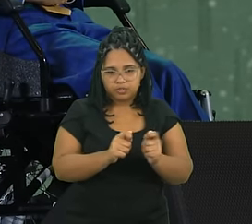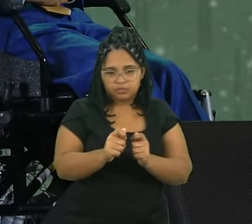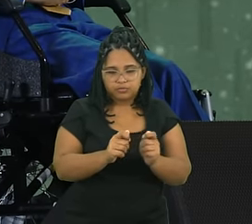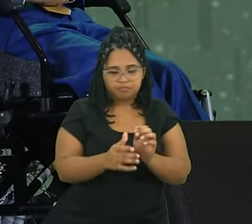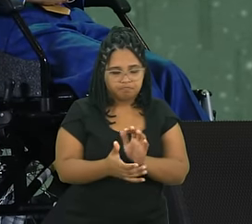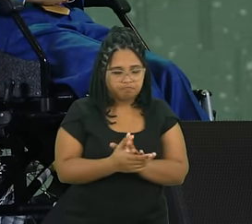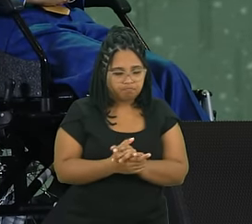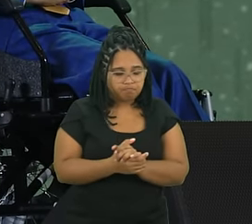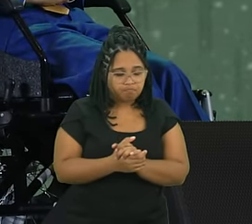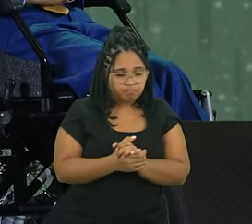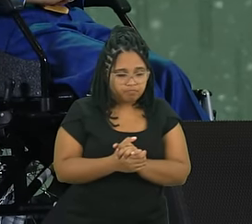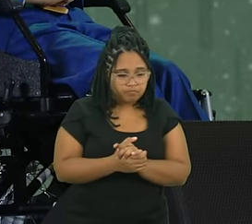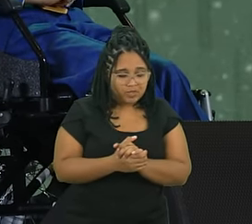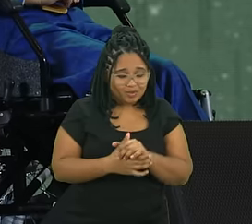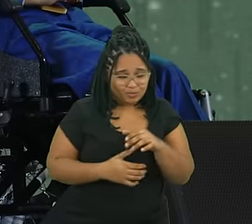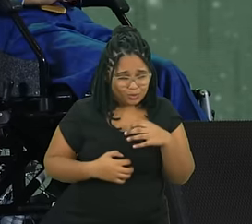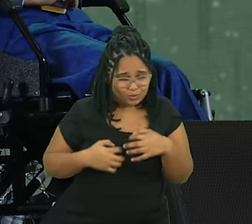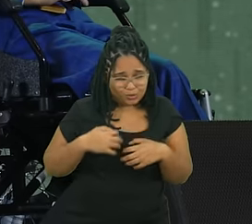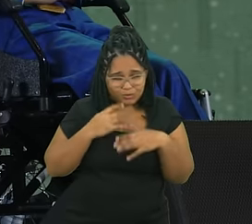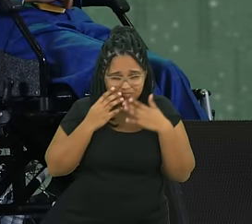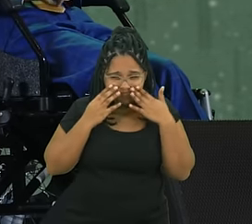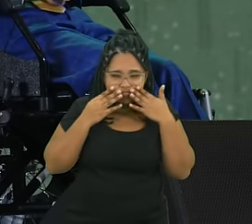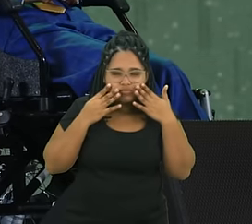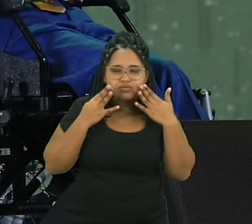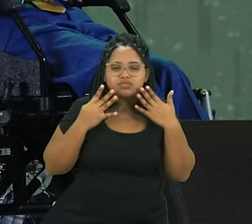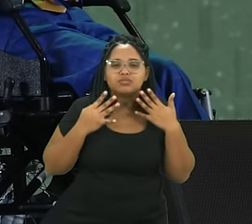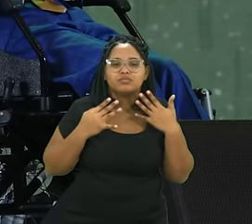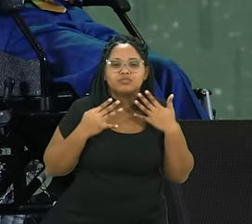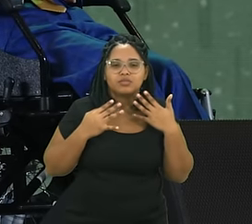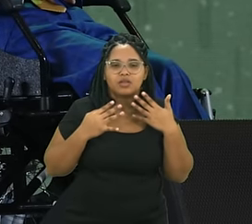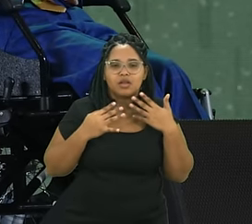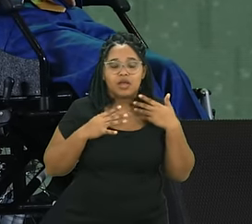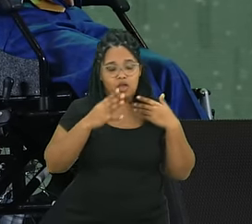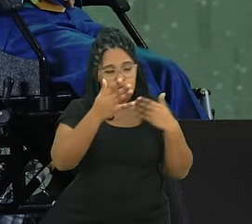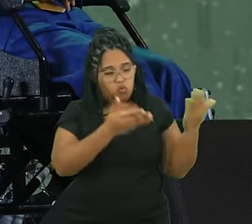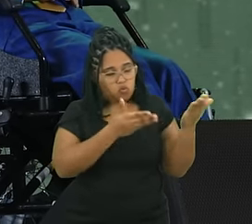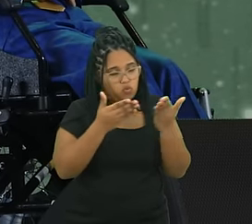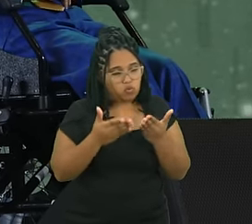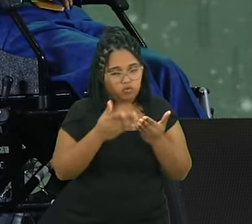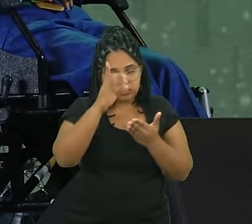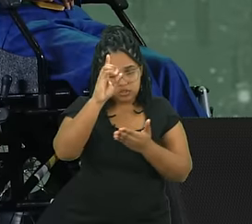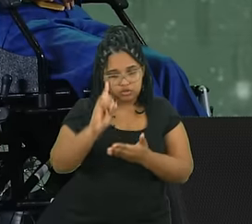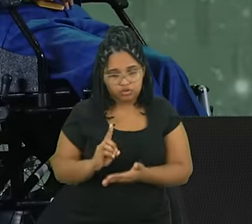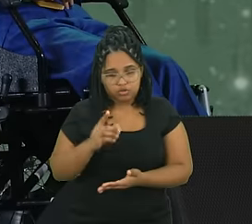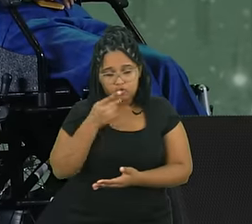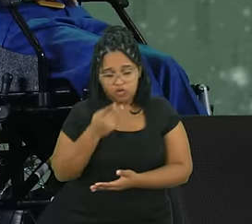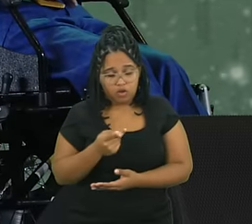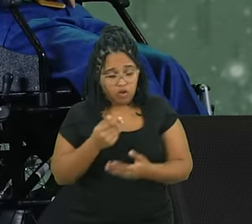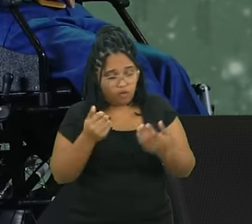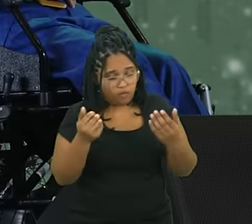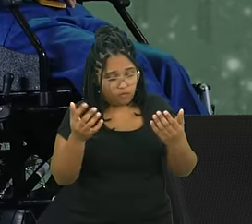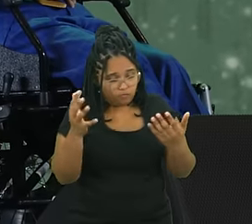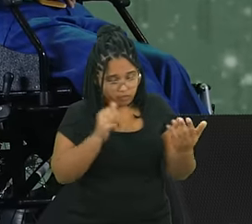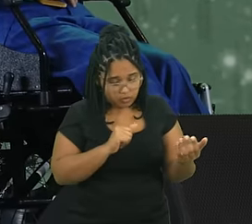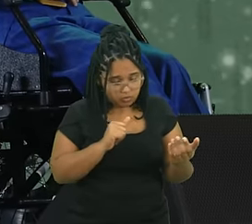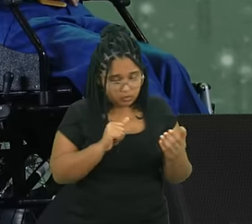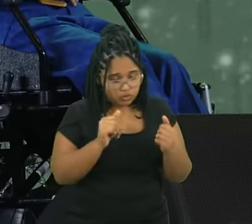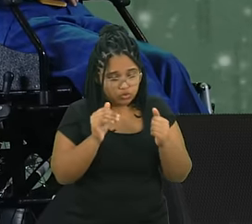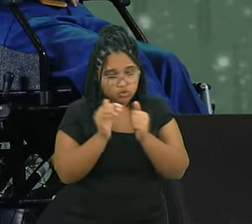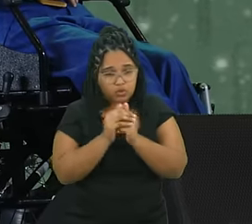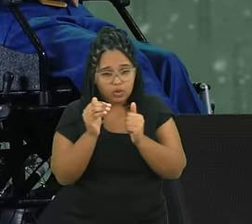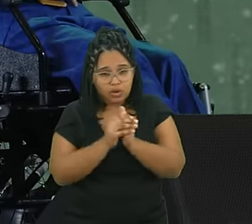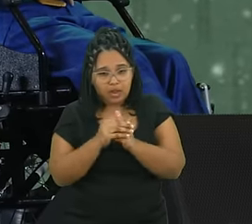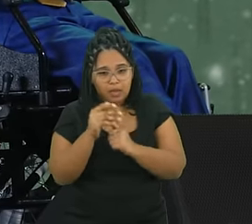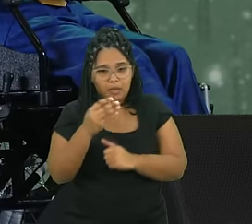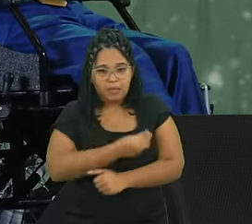estava com muita angústia. Eu chamei a diretoria, eu falei: vamos orar pelo pastor Lorival. E aí eles me disseram: vamos até a sala dele, vamos orar na